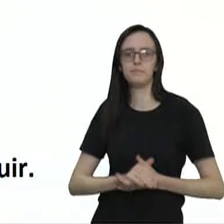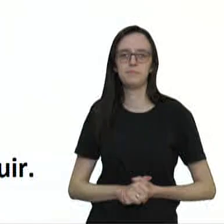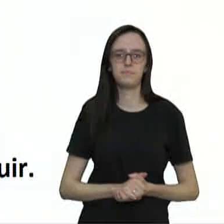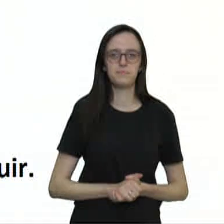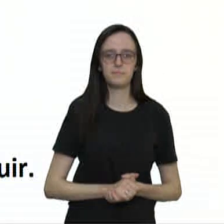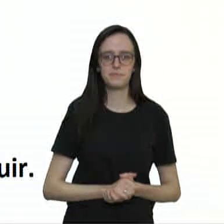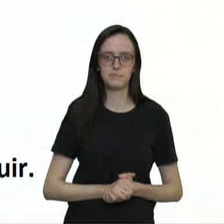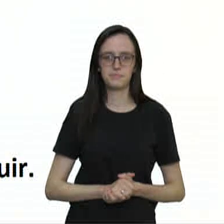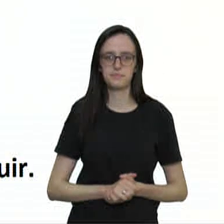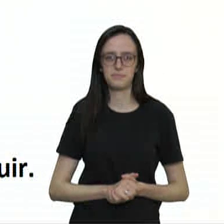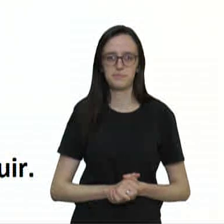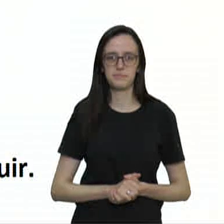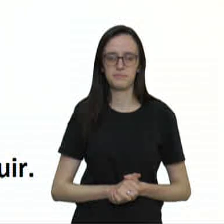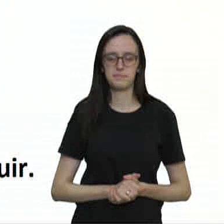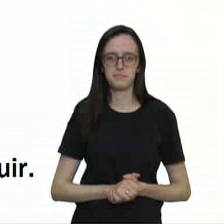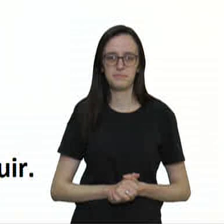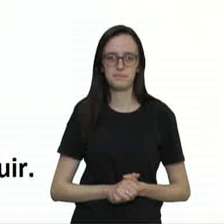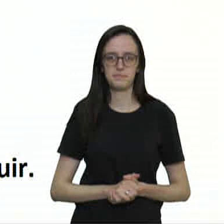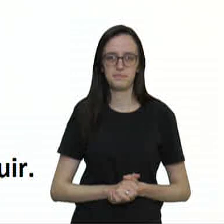agora.